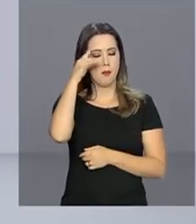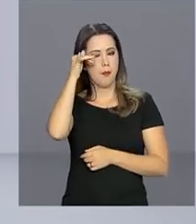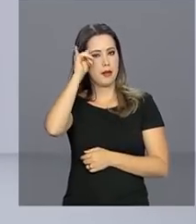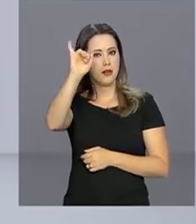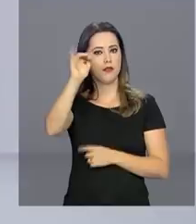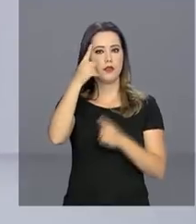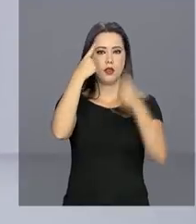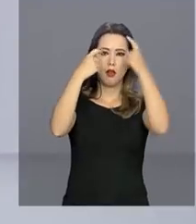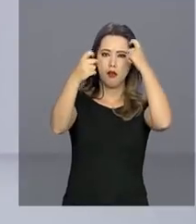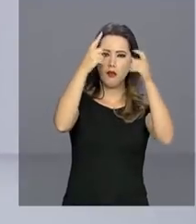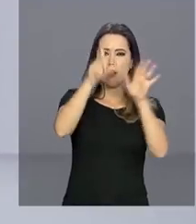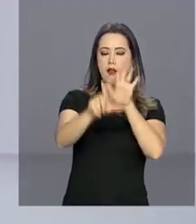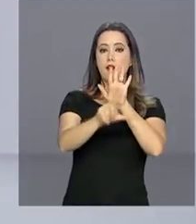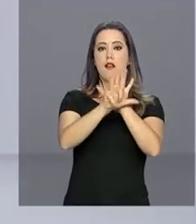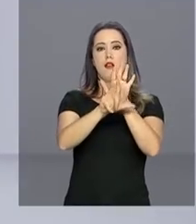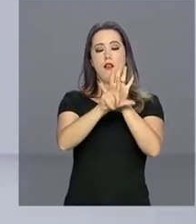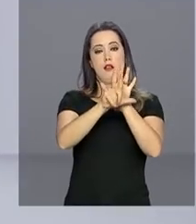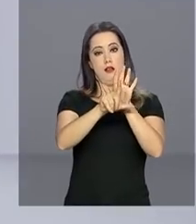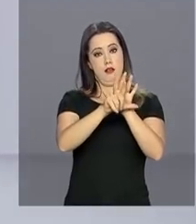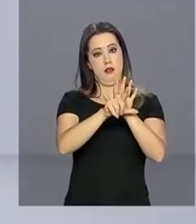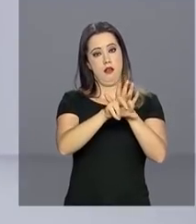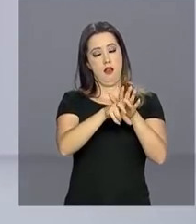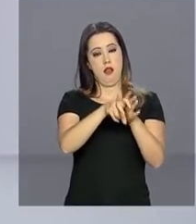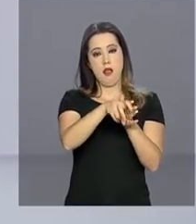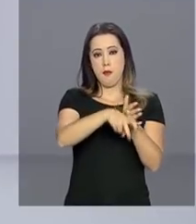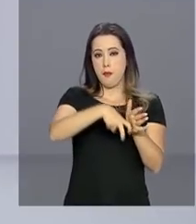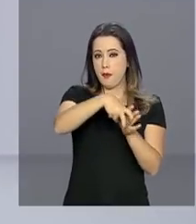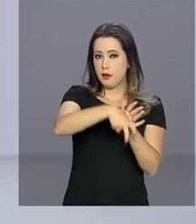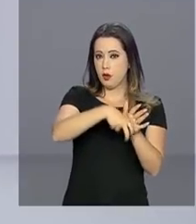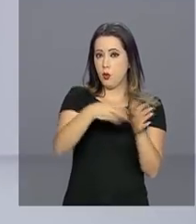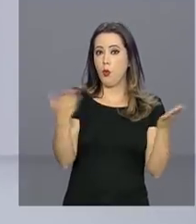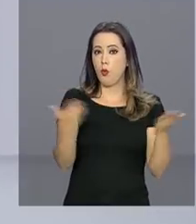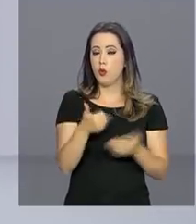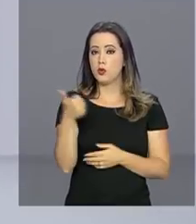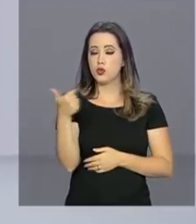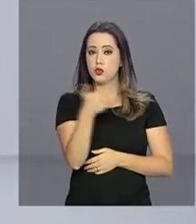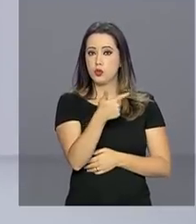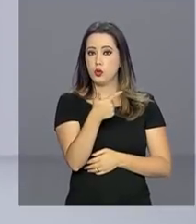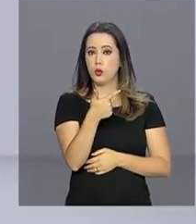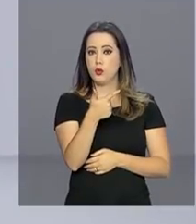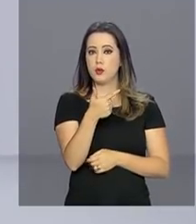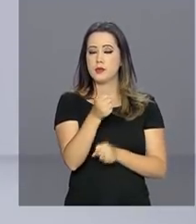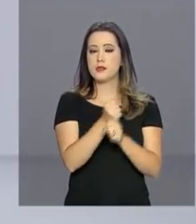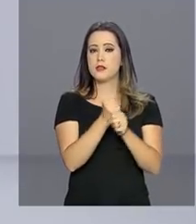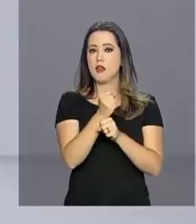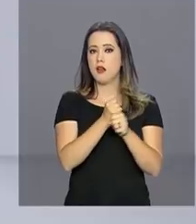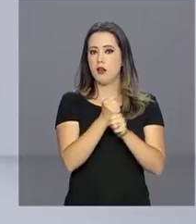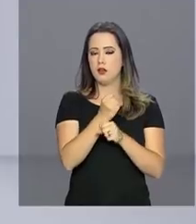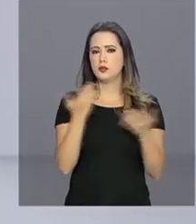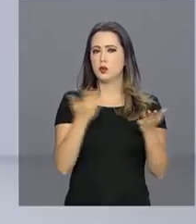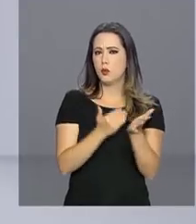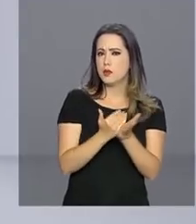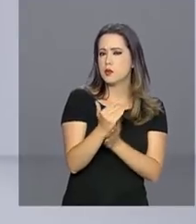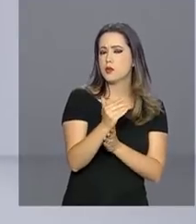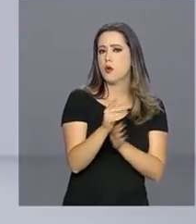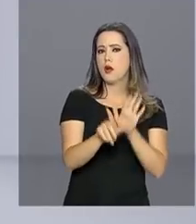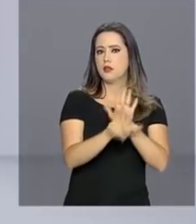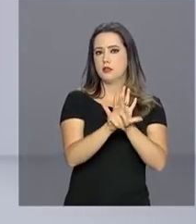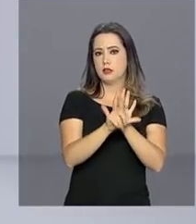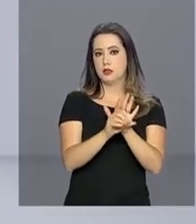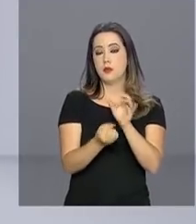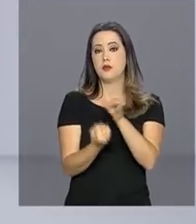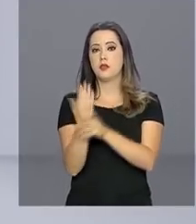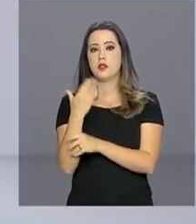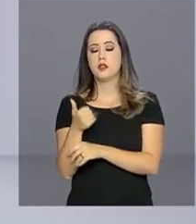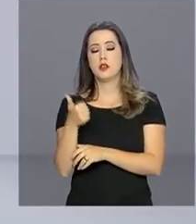à violência, a Lei Maria da Penha completa hoje 12 anos. A partir da lei, foi criado também o Ligue 180, uma central